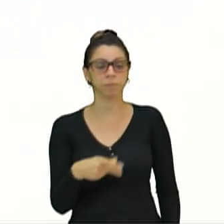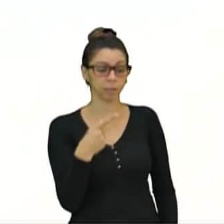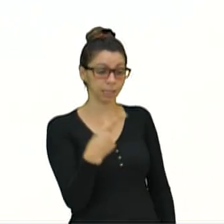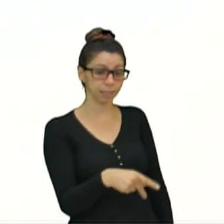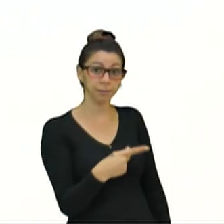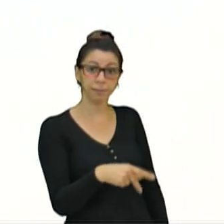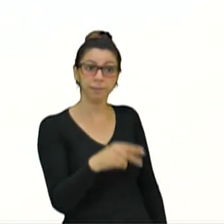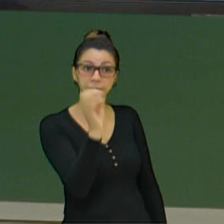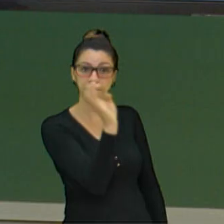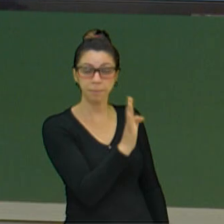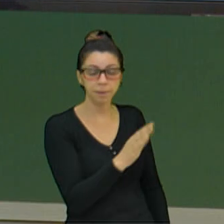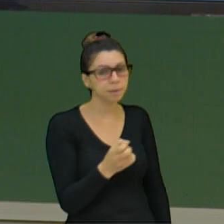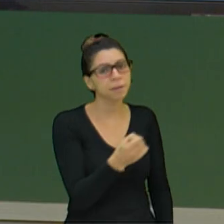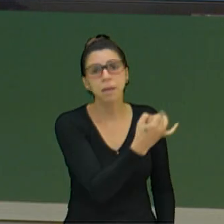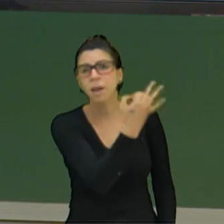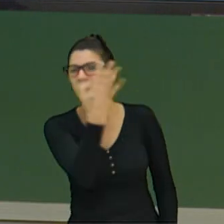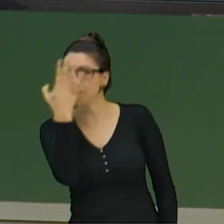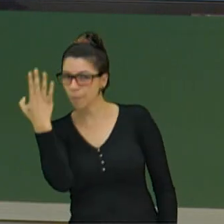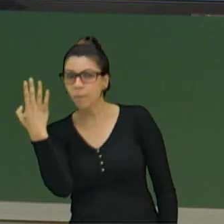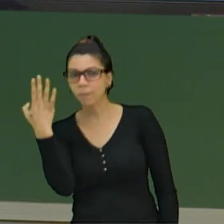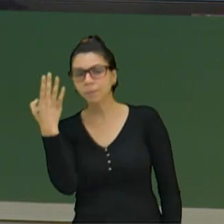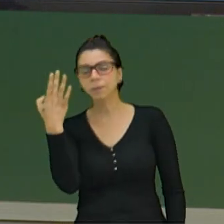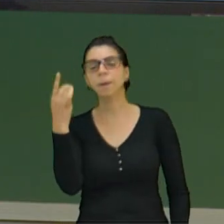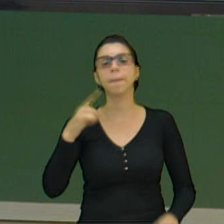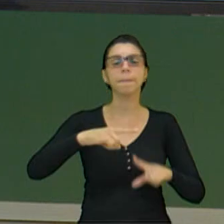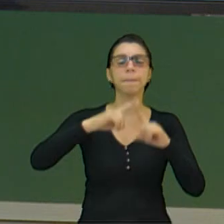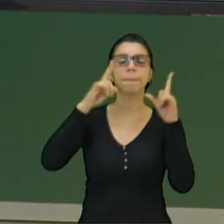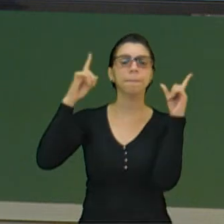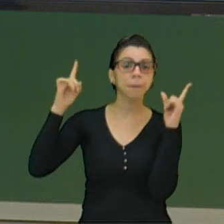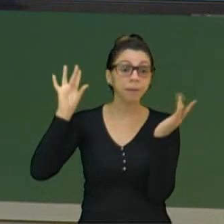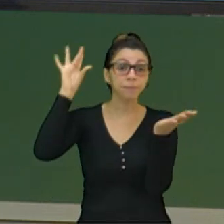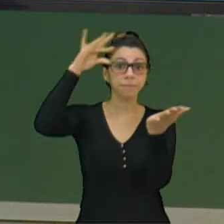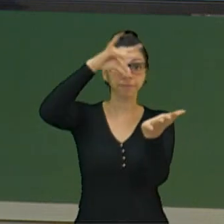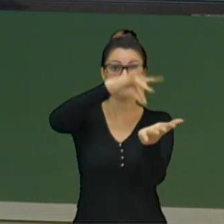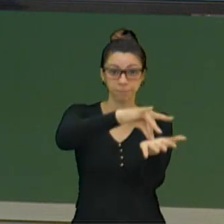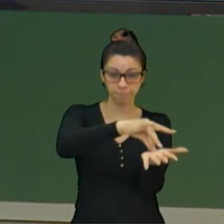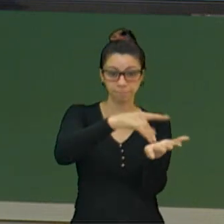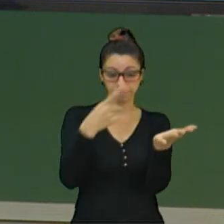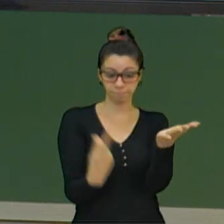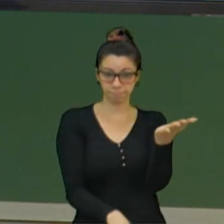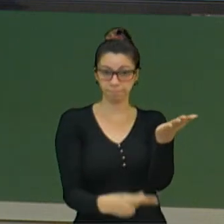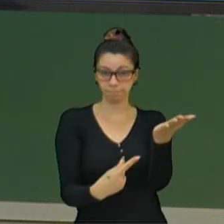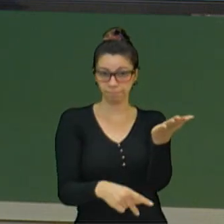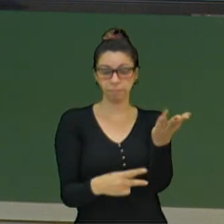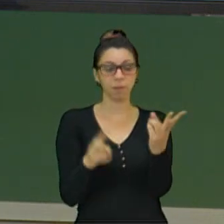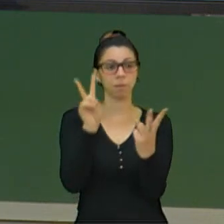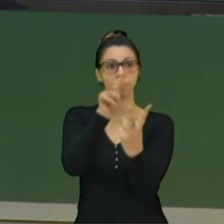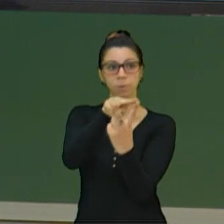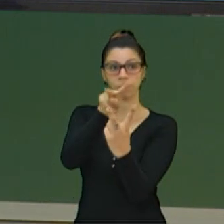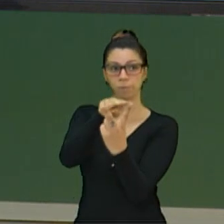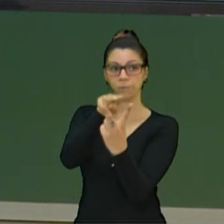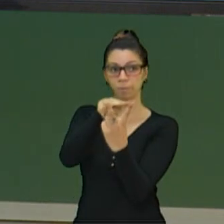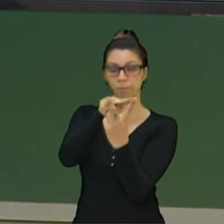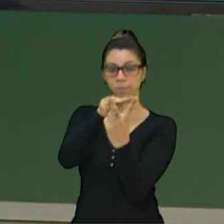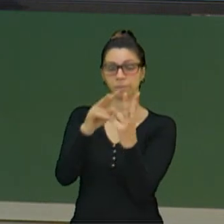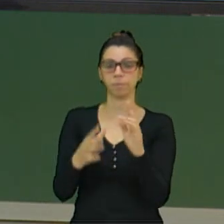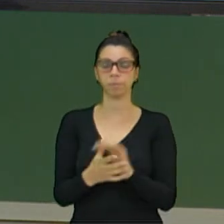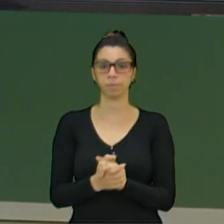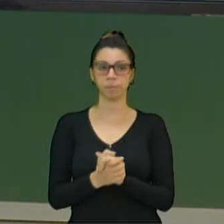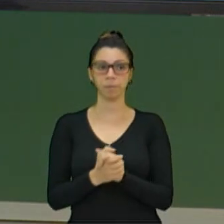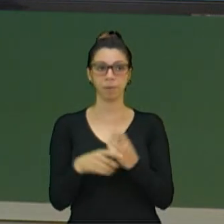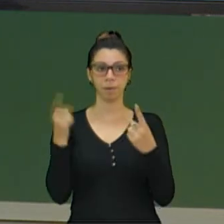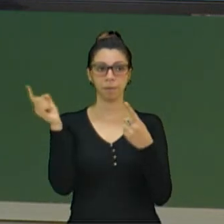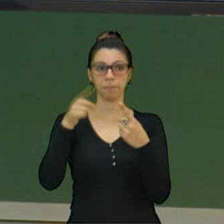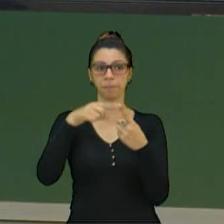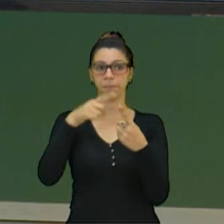gente tem algumas gimnospermas, mas as nativas daqui são duas. A primeira que eu trouxe para